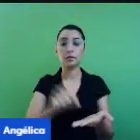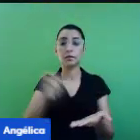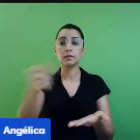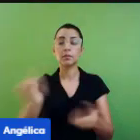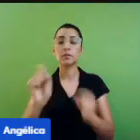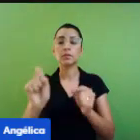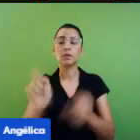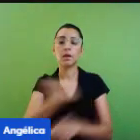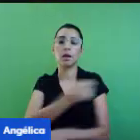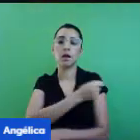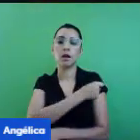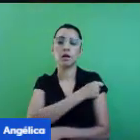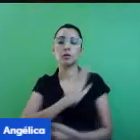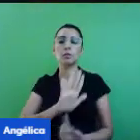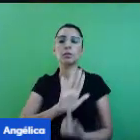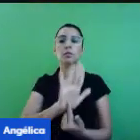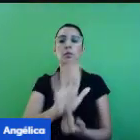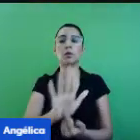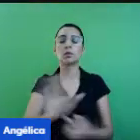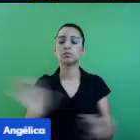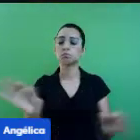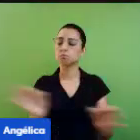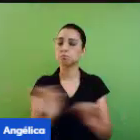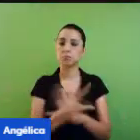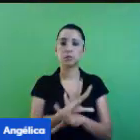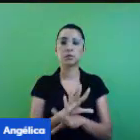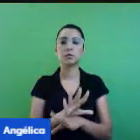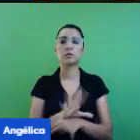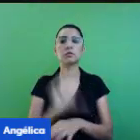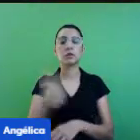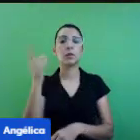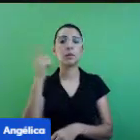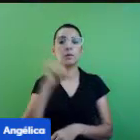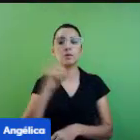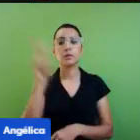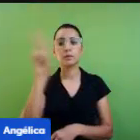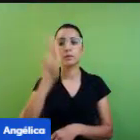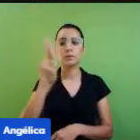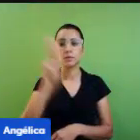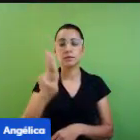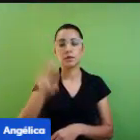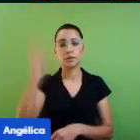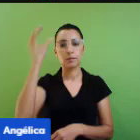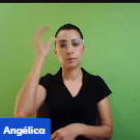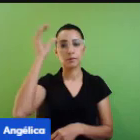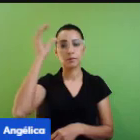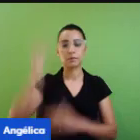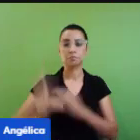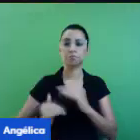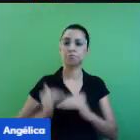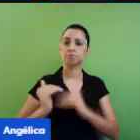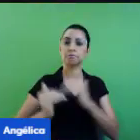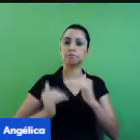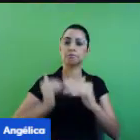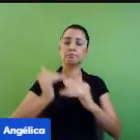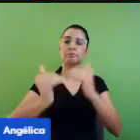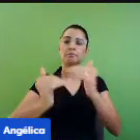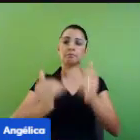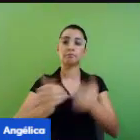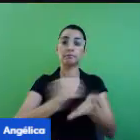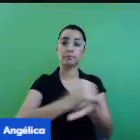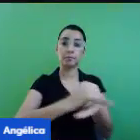mostra preparado para aplicar o conhecimento que ele construiu durante o desenvolvimento das